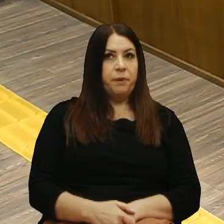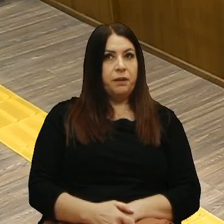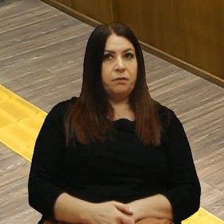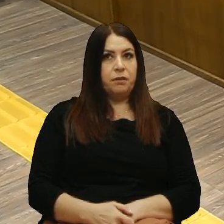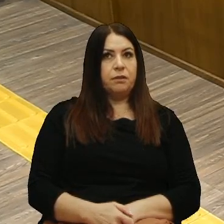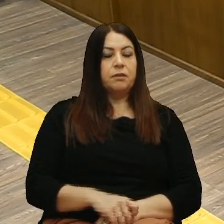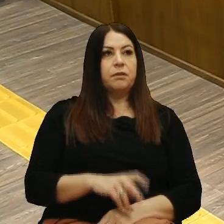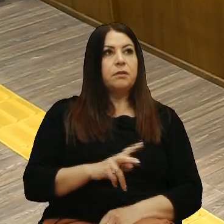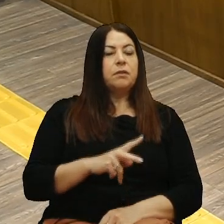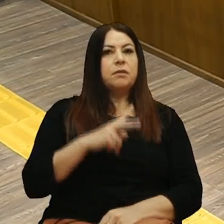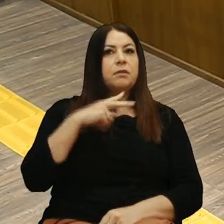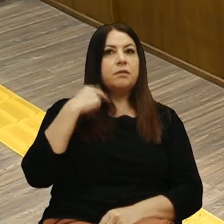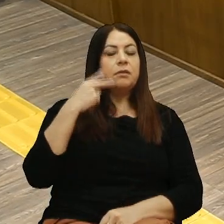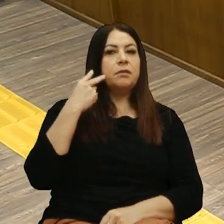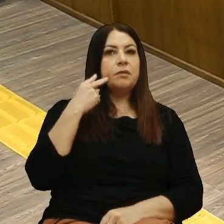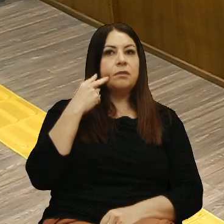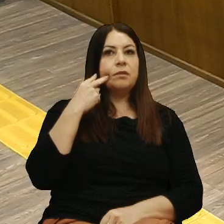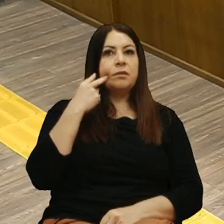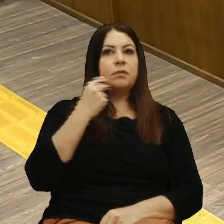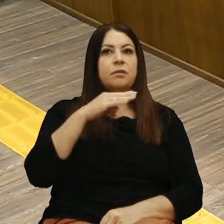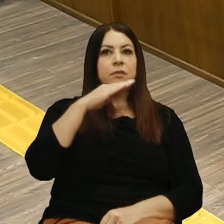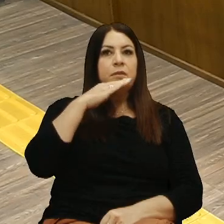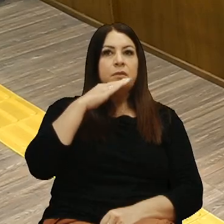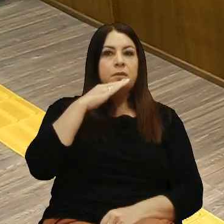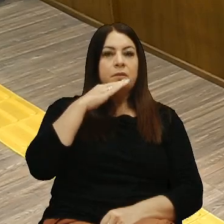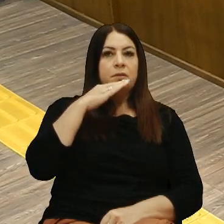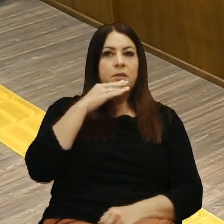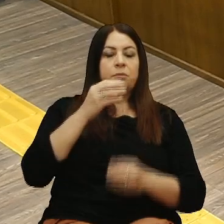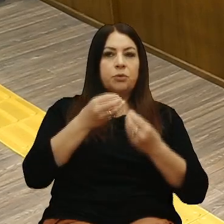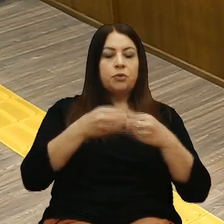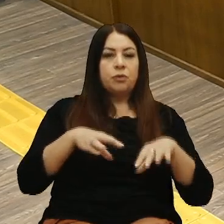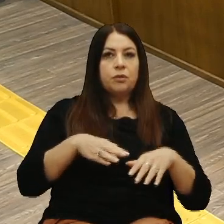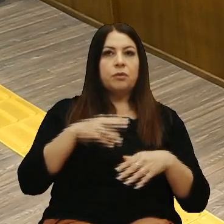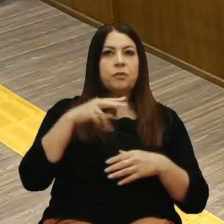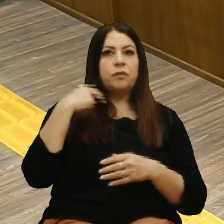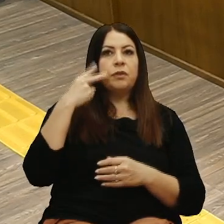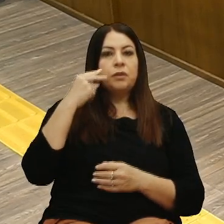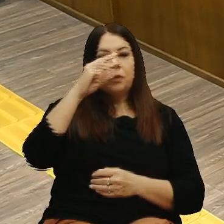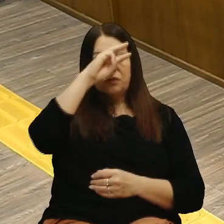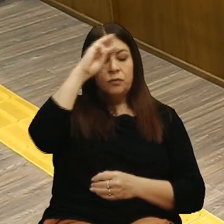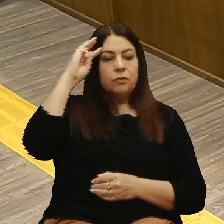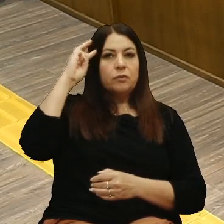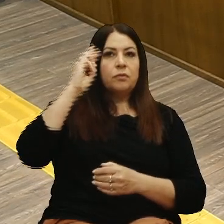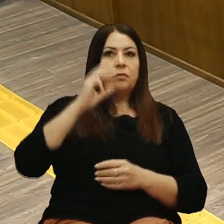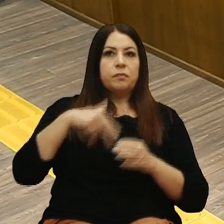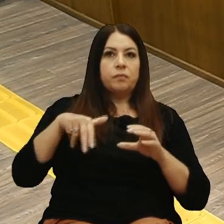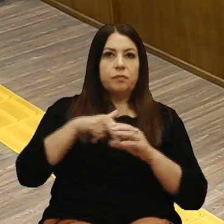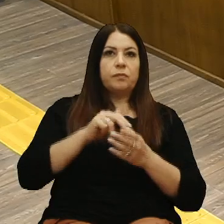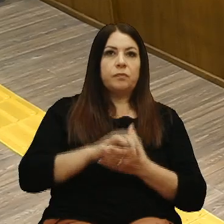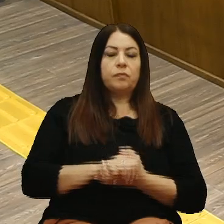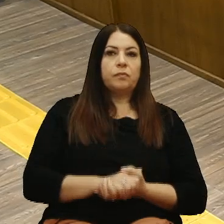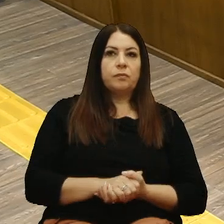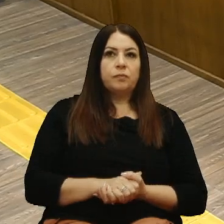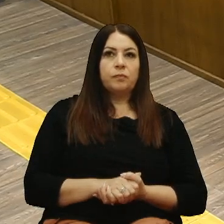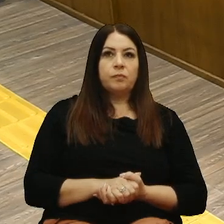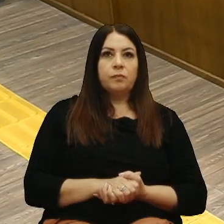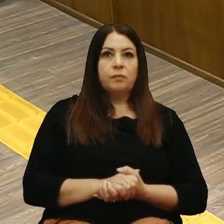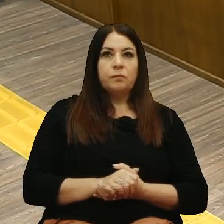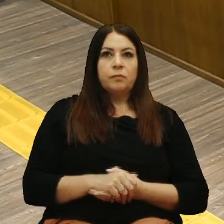Com a palavra, vereador Alexandre Bortoluz, prejudicado, vereador Juliano Valim, da